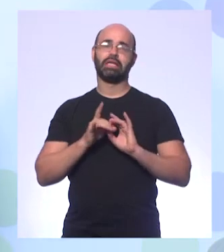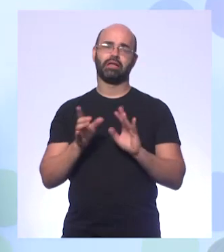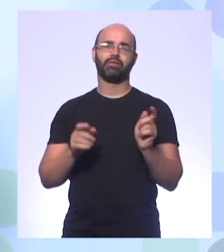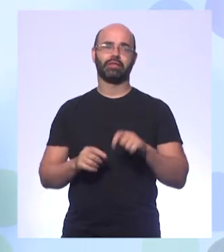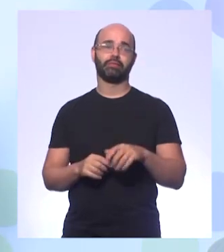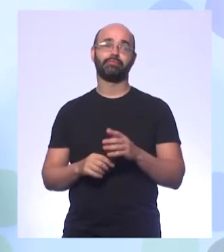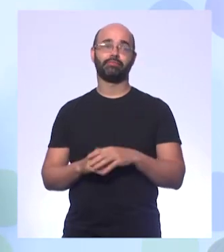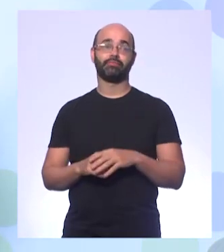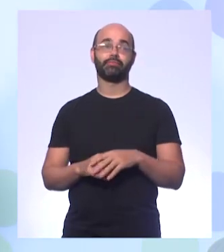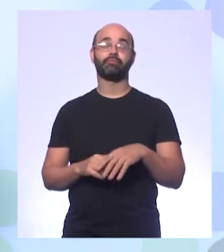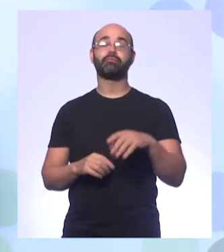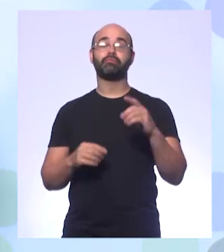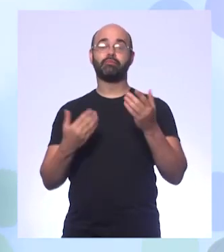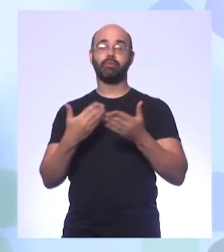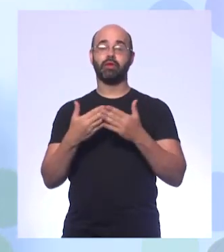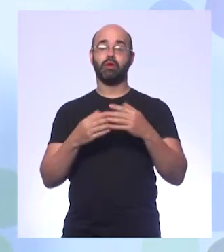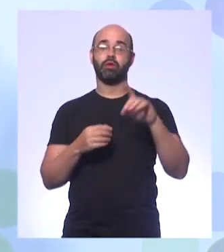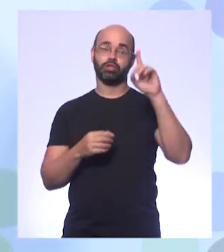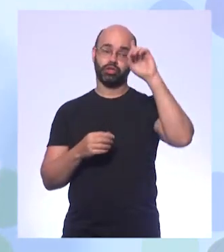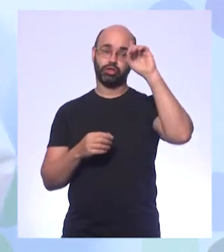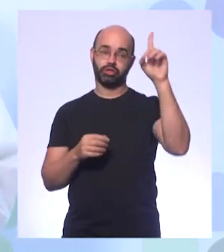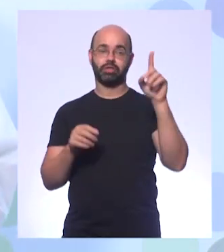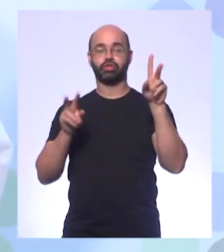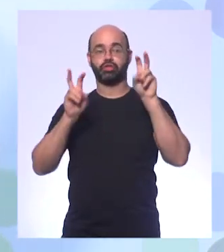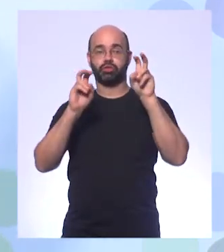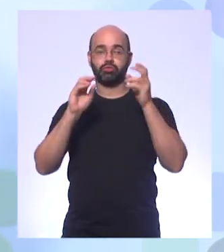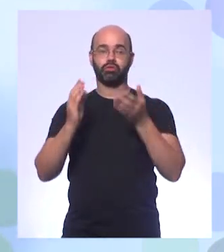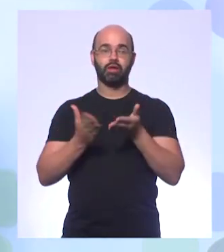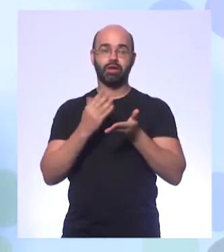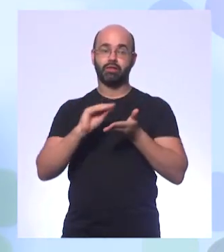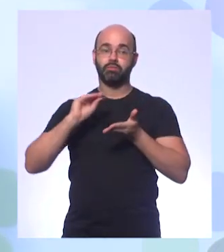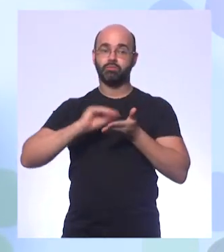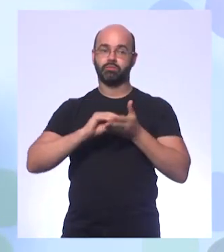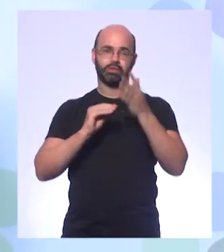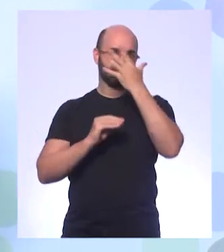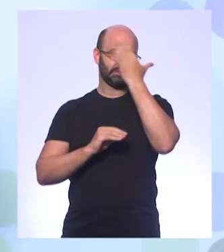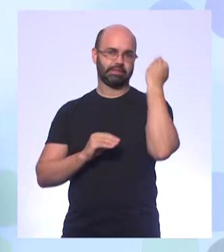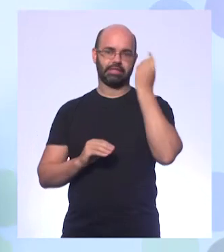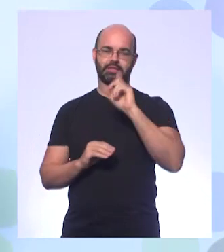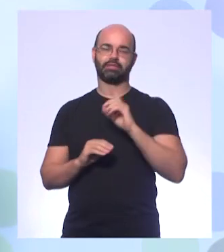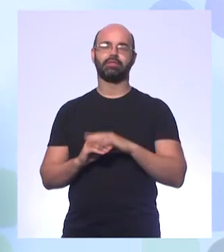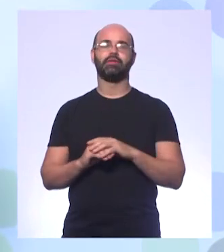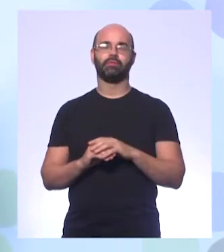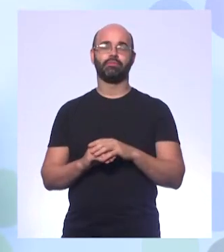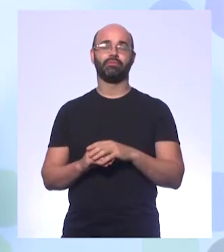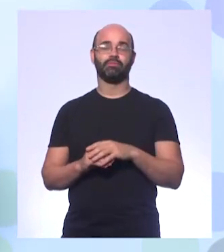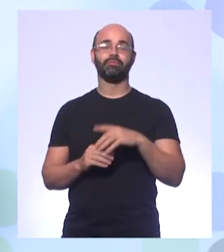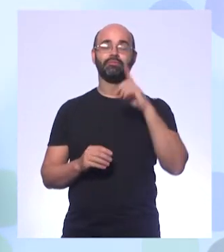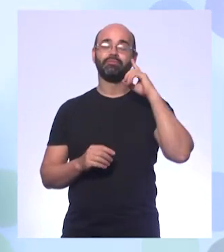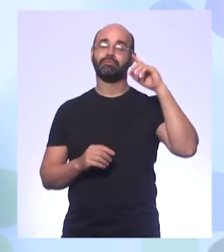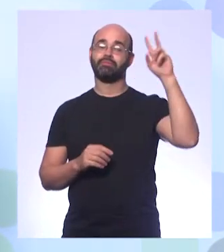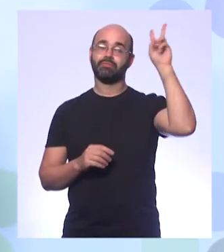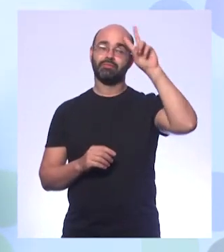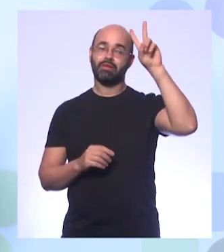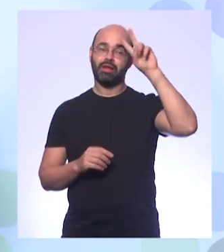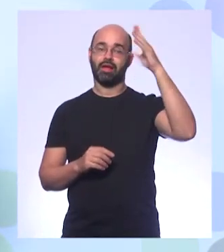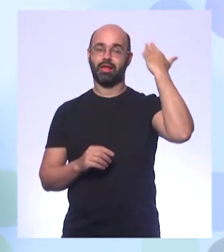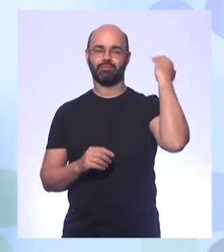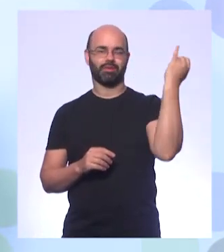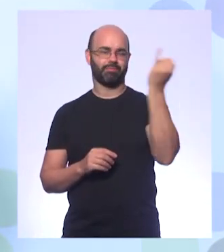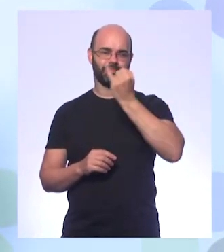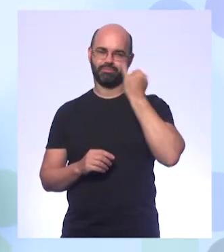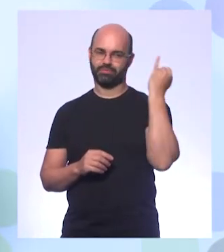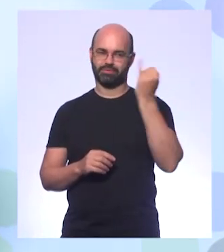aula com data e título. Bom, recordar é viver, né? Então, antes da gente começar a falar da